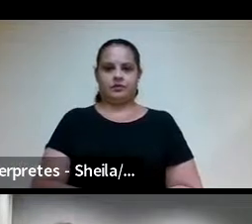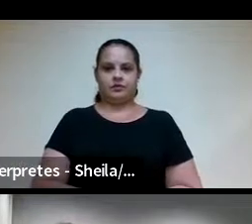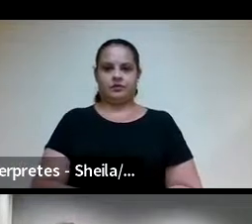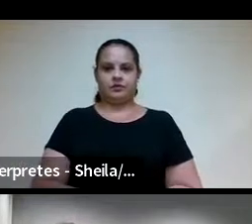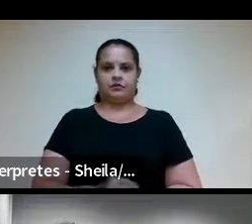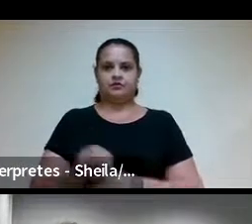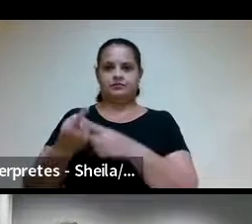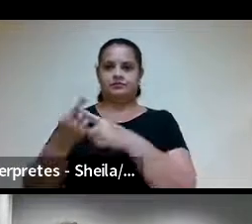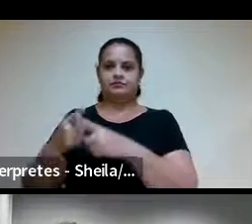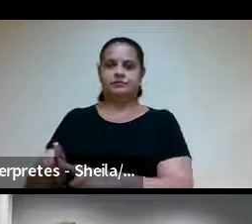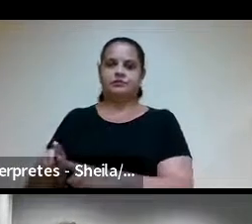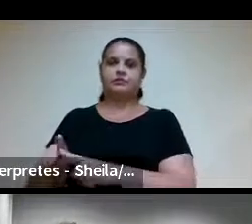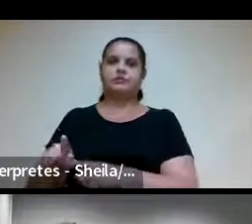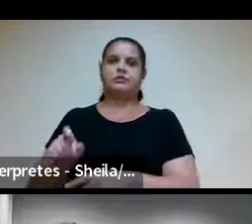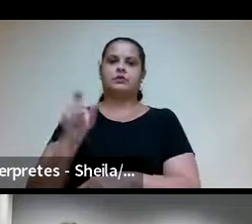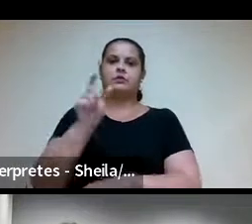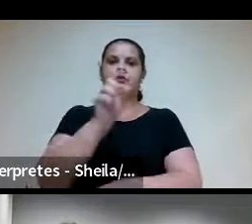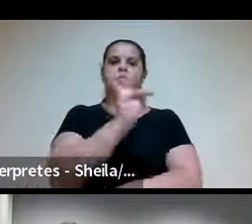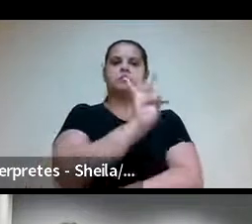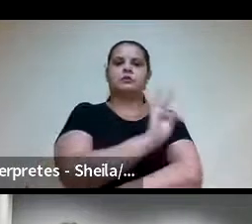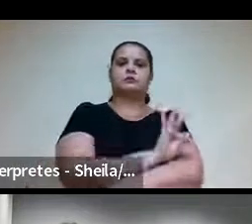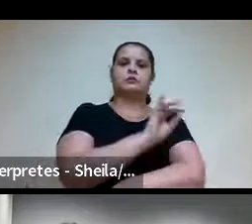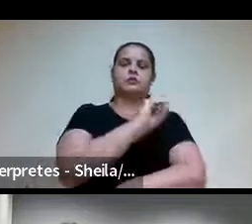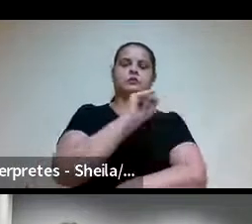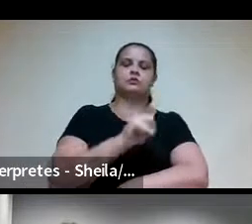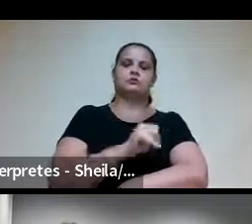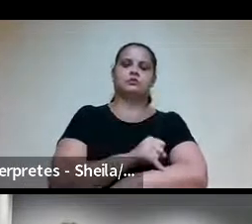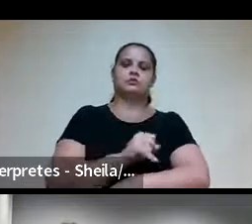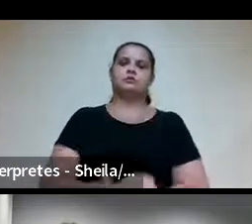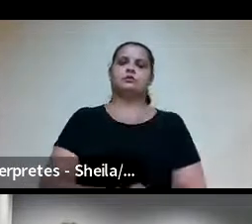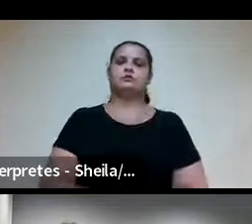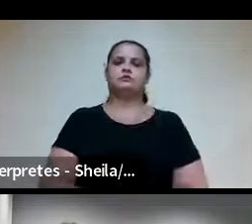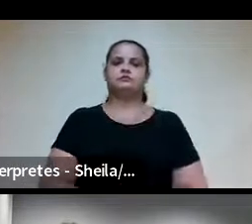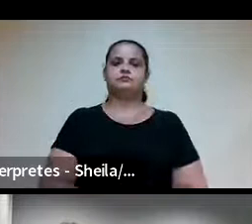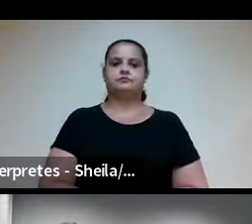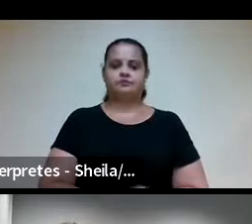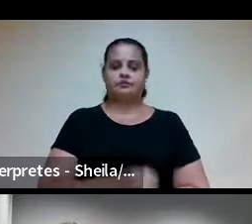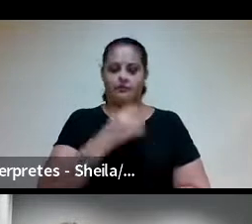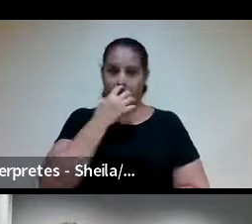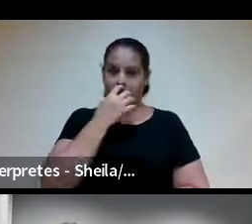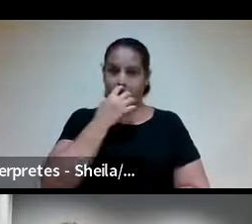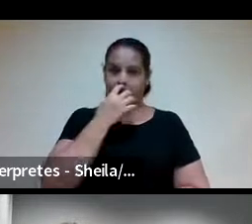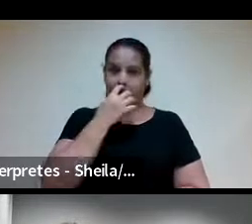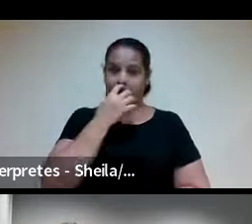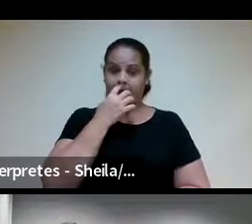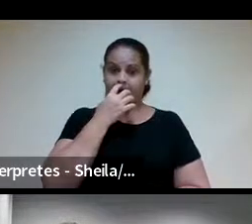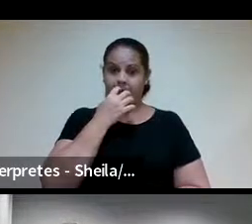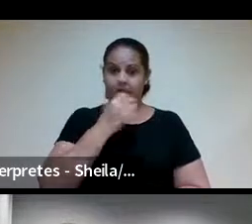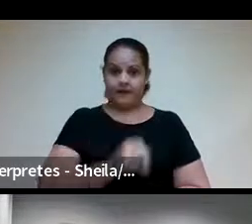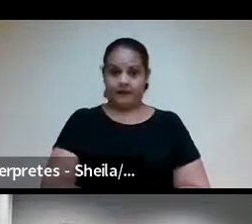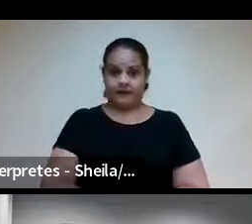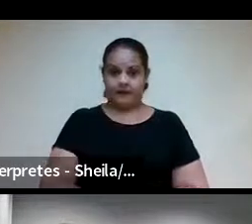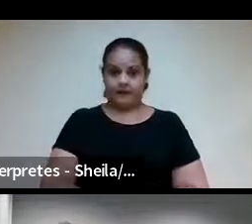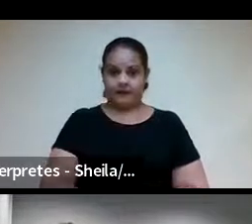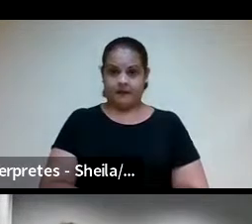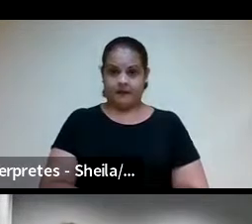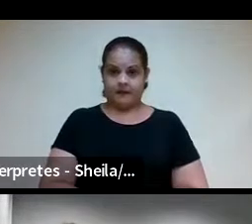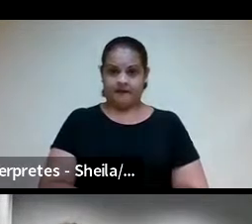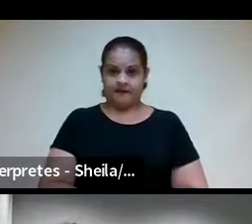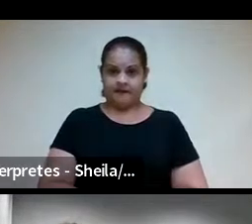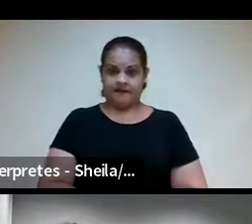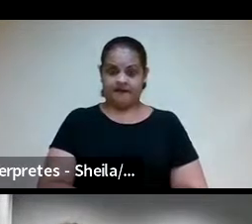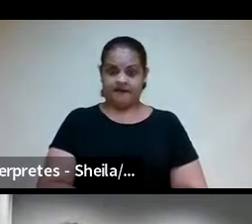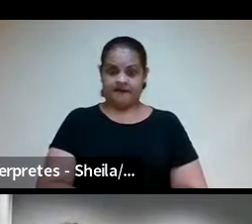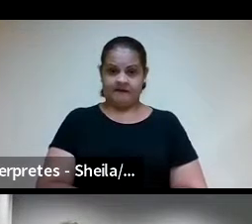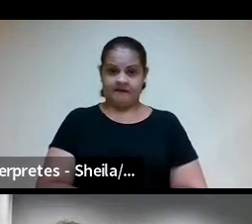Vossa Excelência. Com a palavra, senhor relator. Se não está convocado o suplente. Doutor Marcelo, já está